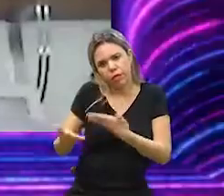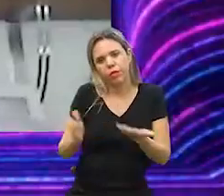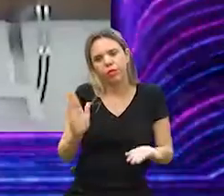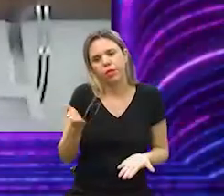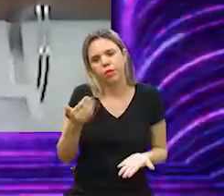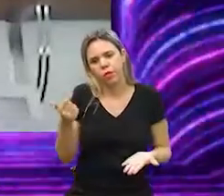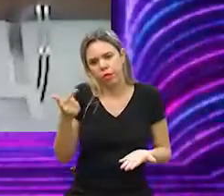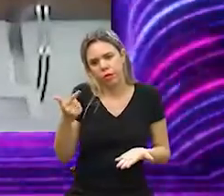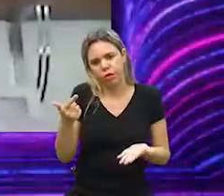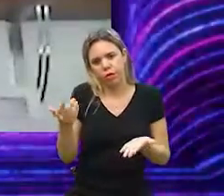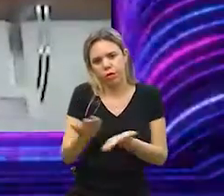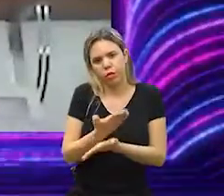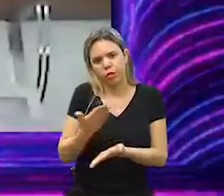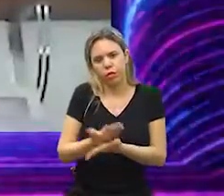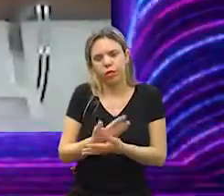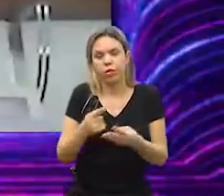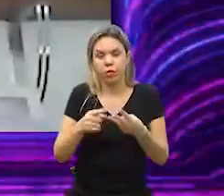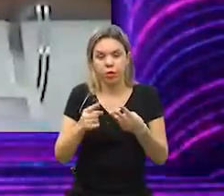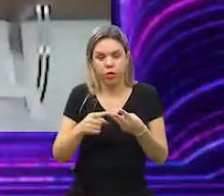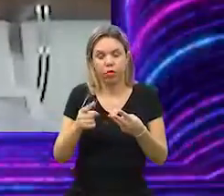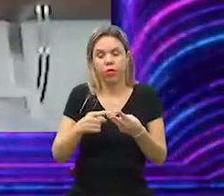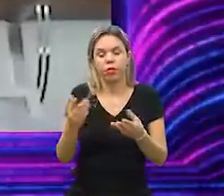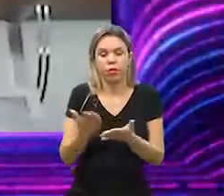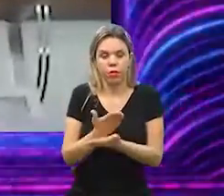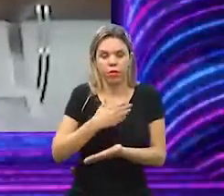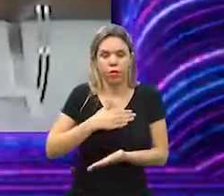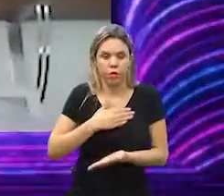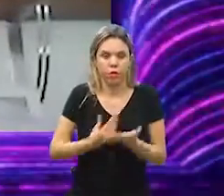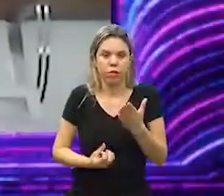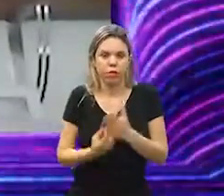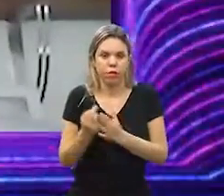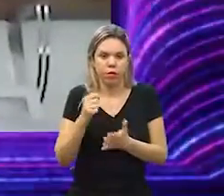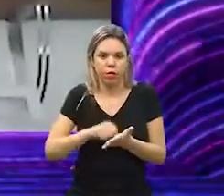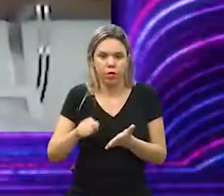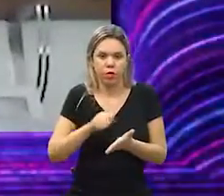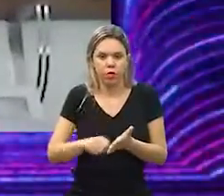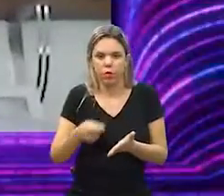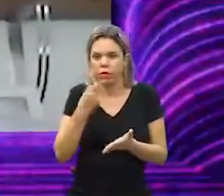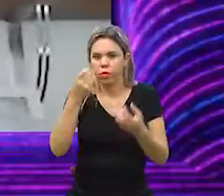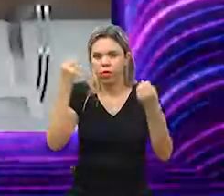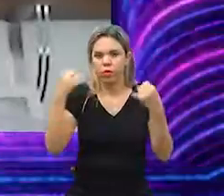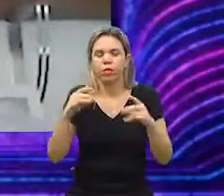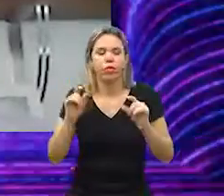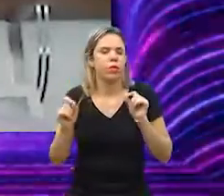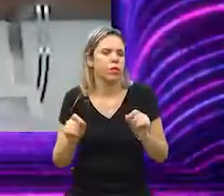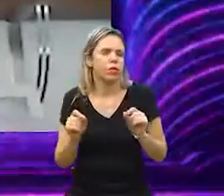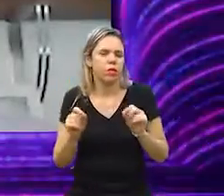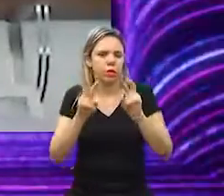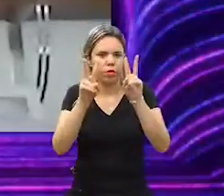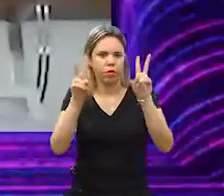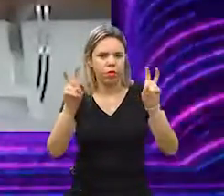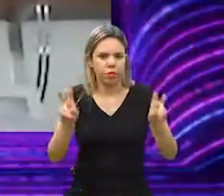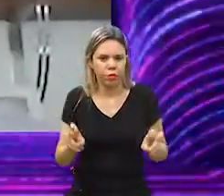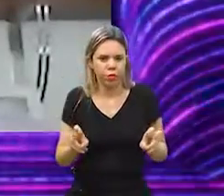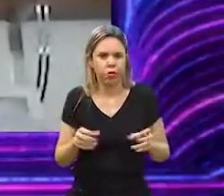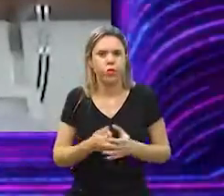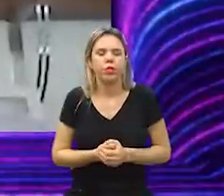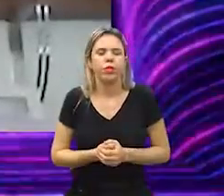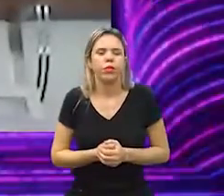Esse já é meu segundo livro, meu terceiro livro, na verdade, que fala sobre, que tem como temática o